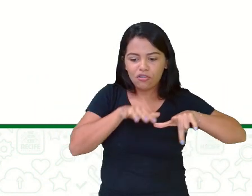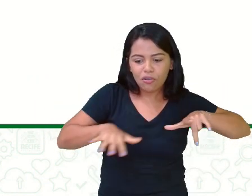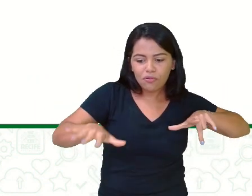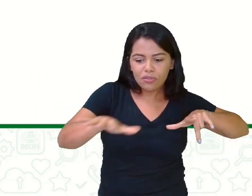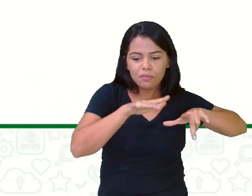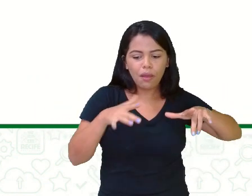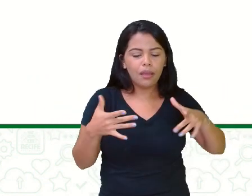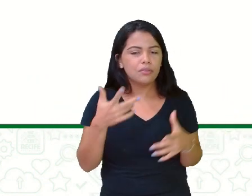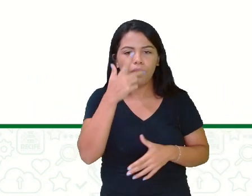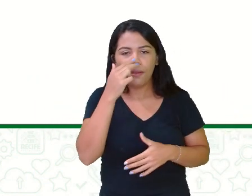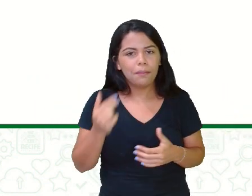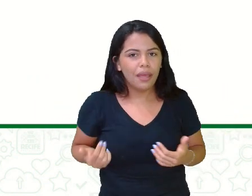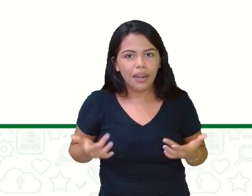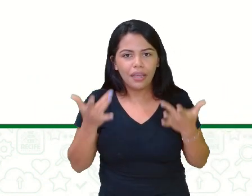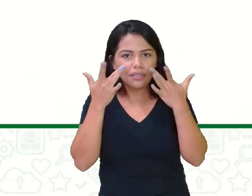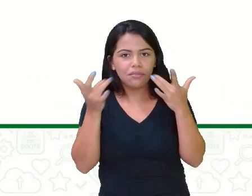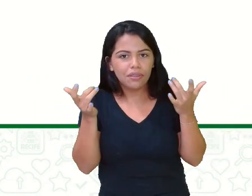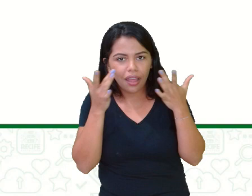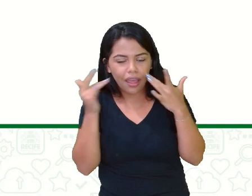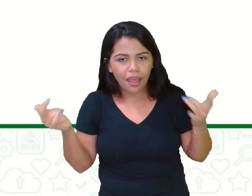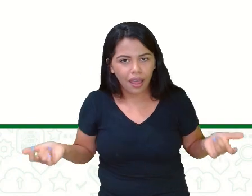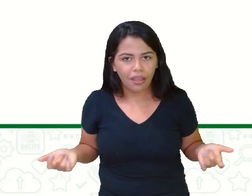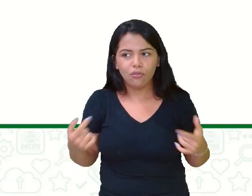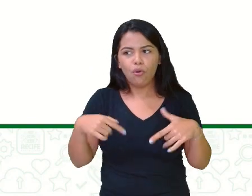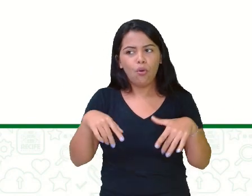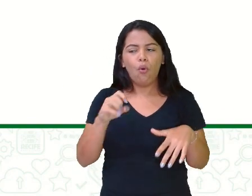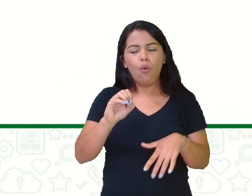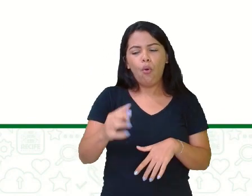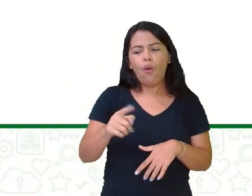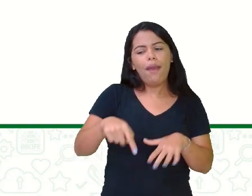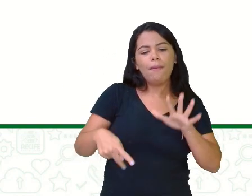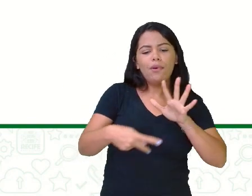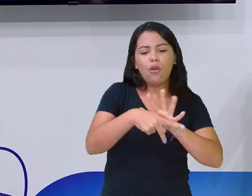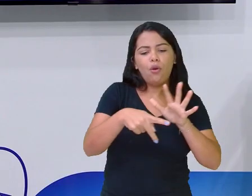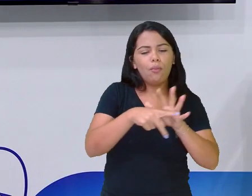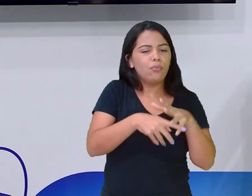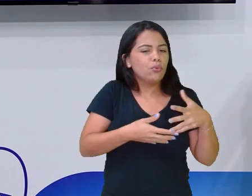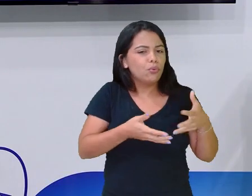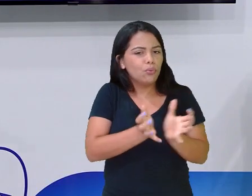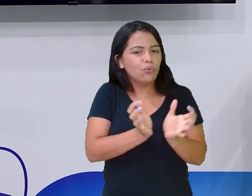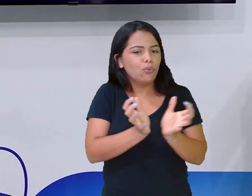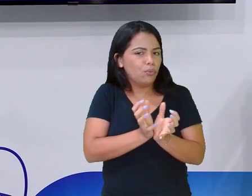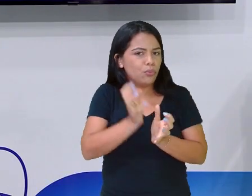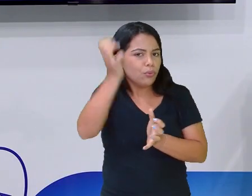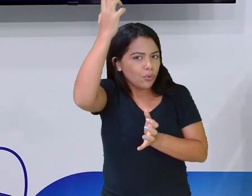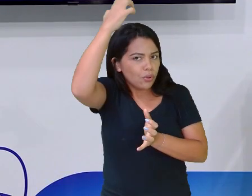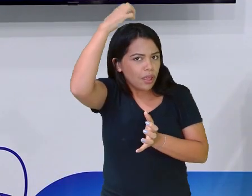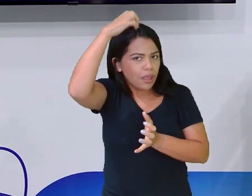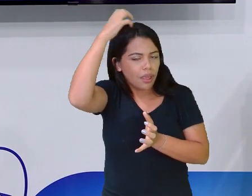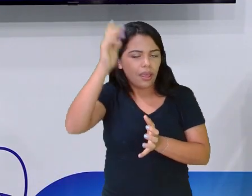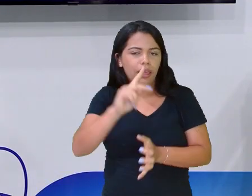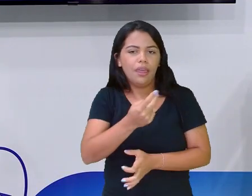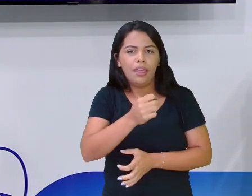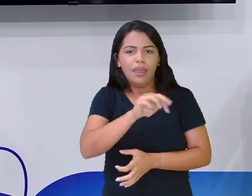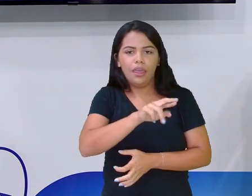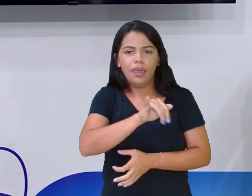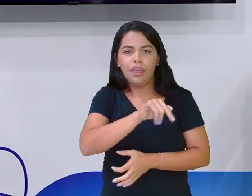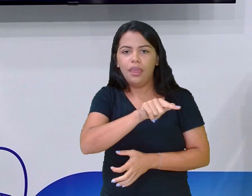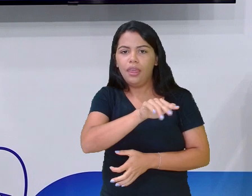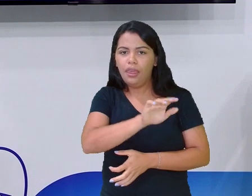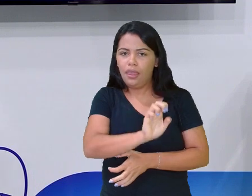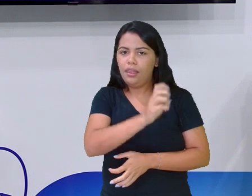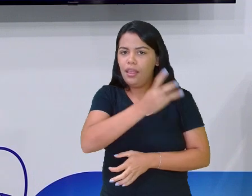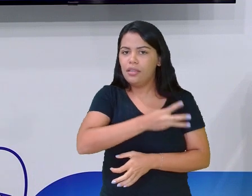teatro ou a própria corte do rei Henrique III, e os elementos dessa dança,